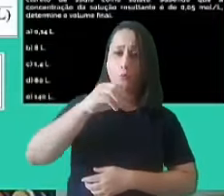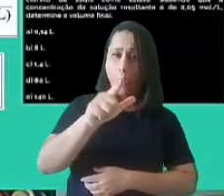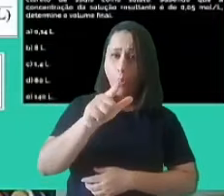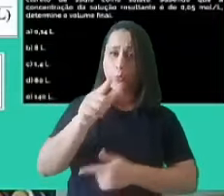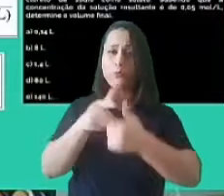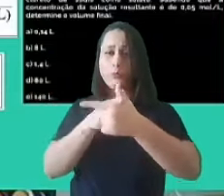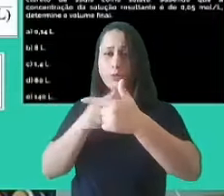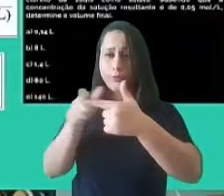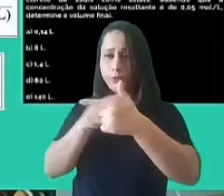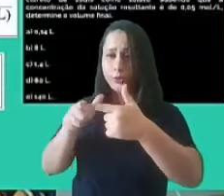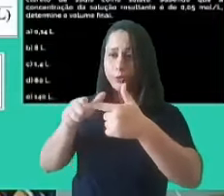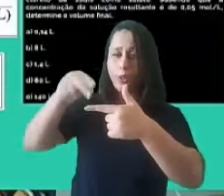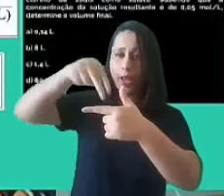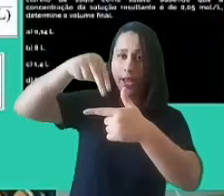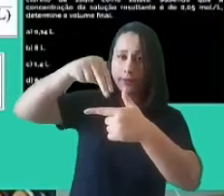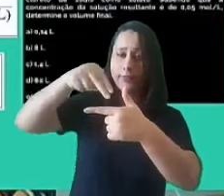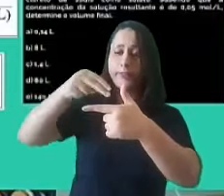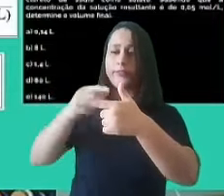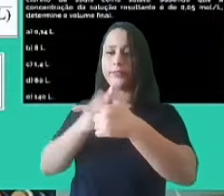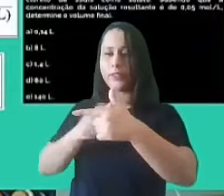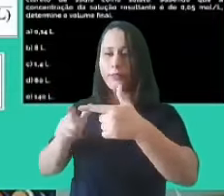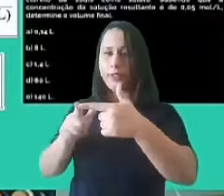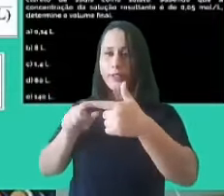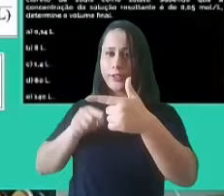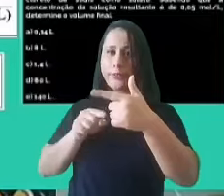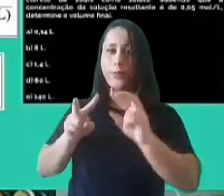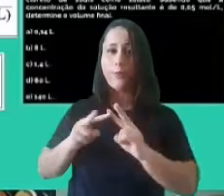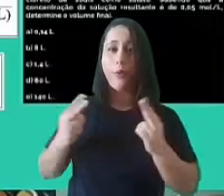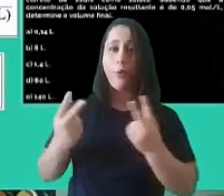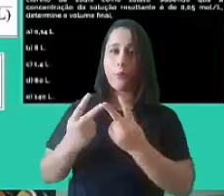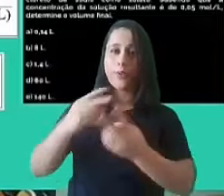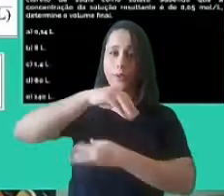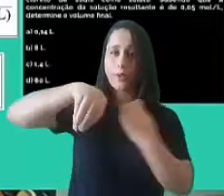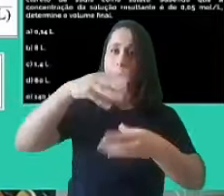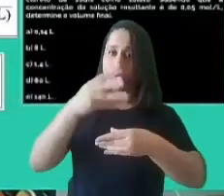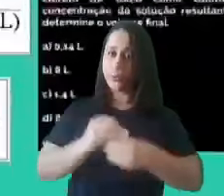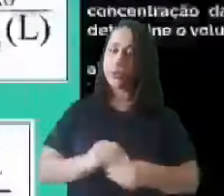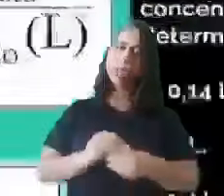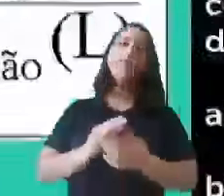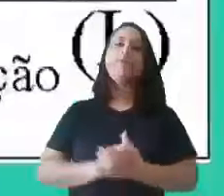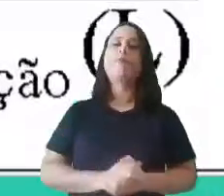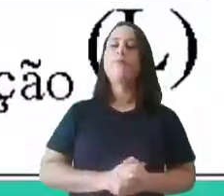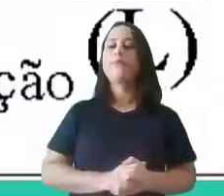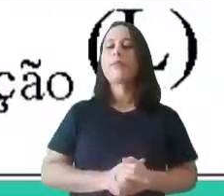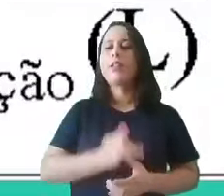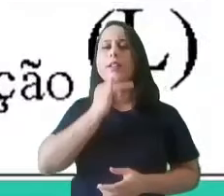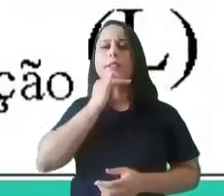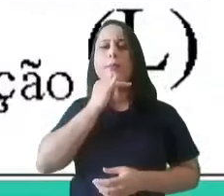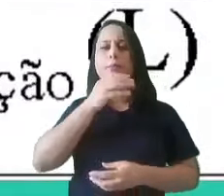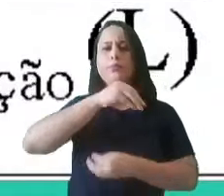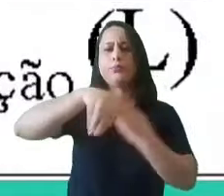sobre a massa molecular, dividido pelo volume, também dado em litros.